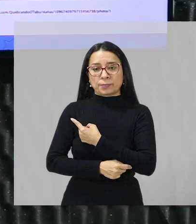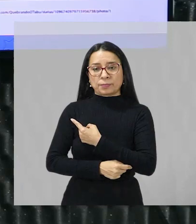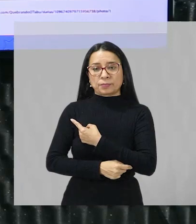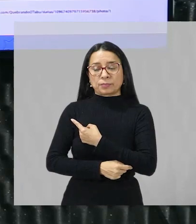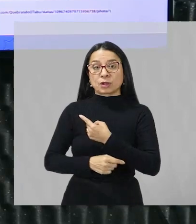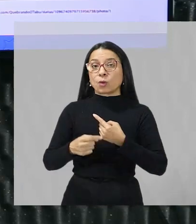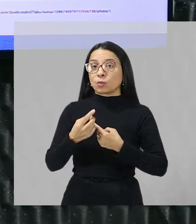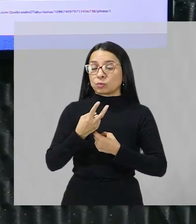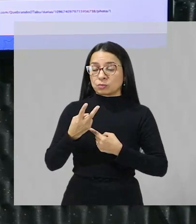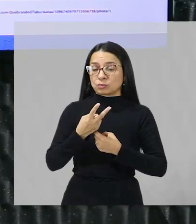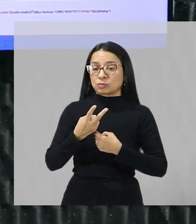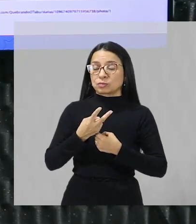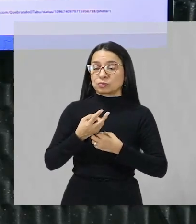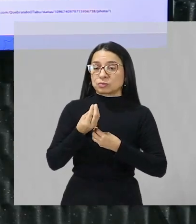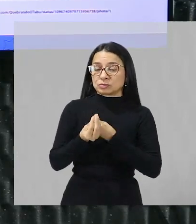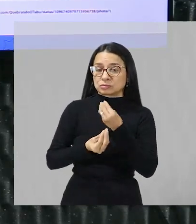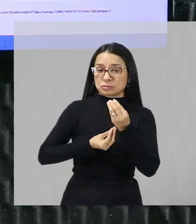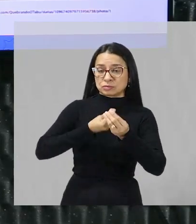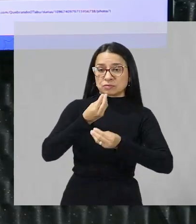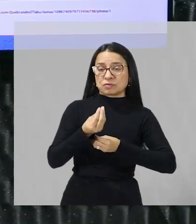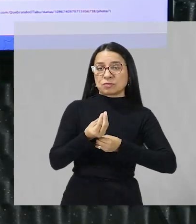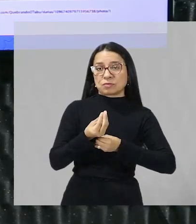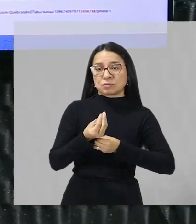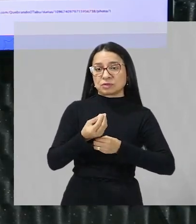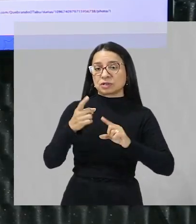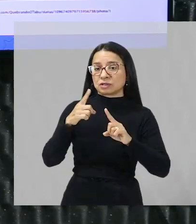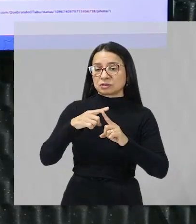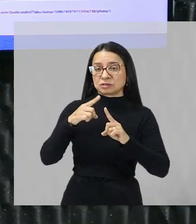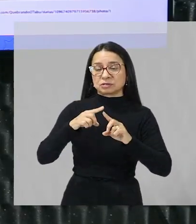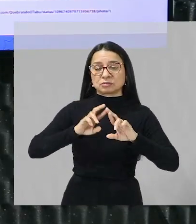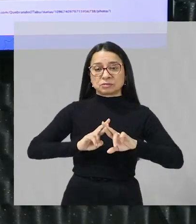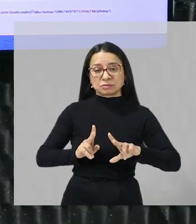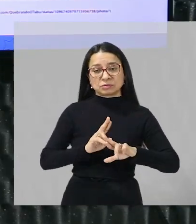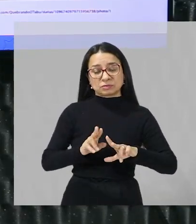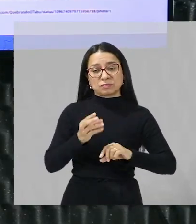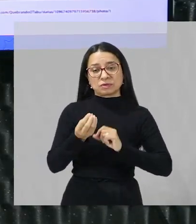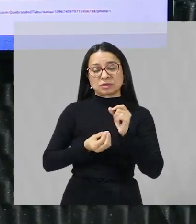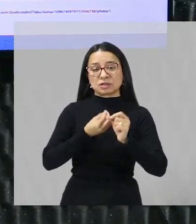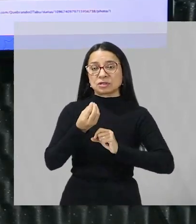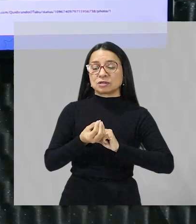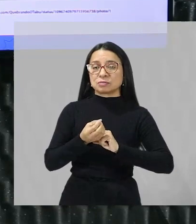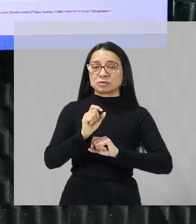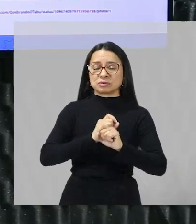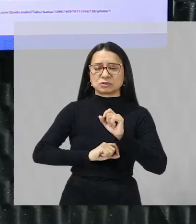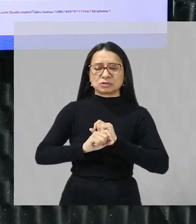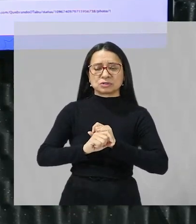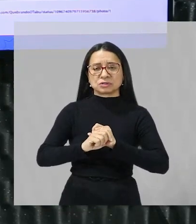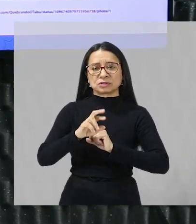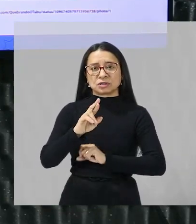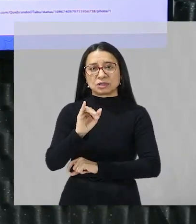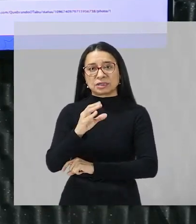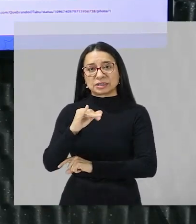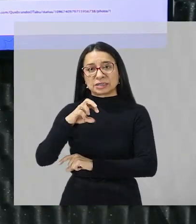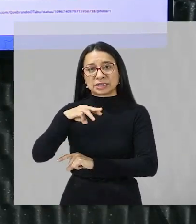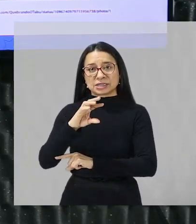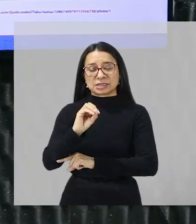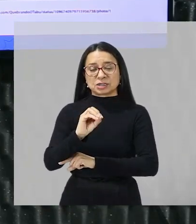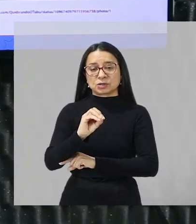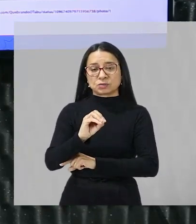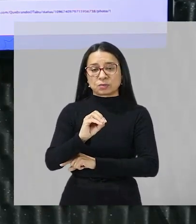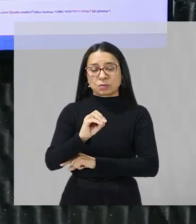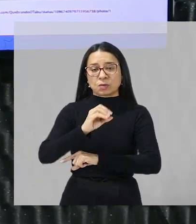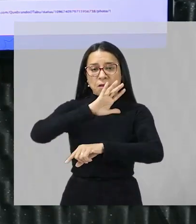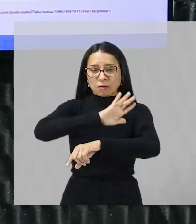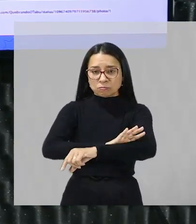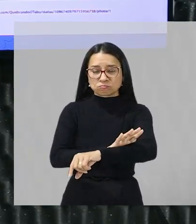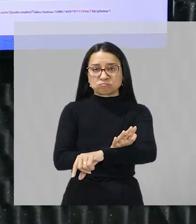duas formas. Então existem formas diferentes de racismo, ok? Racismo institucional, racismo estrutural. É